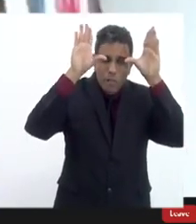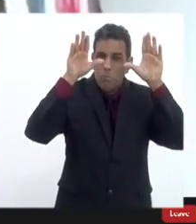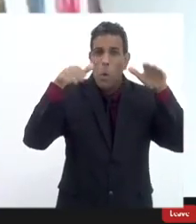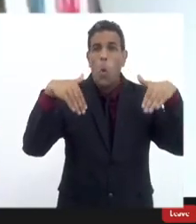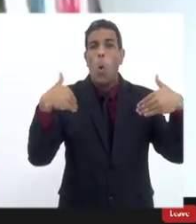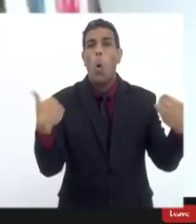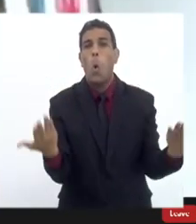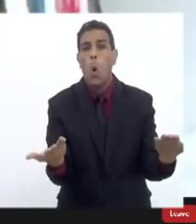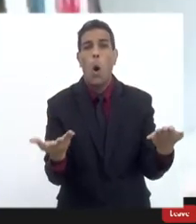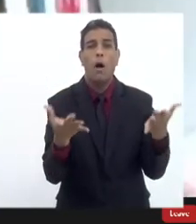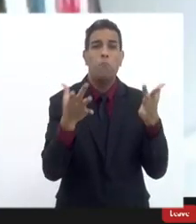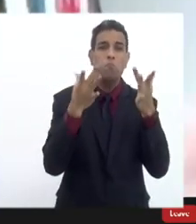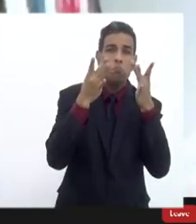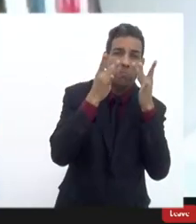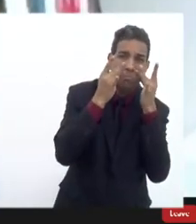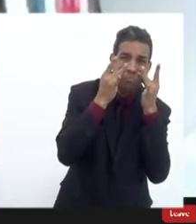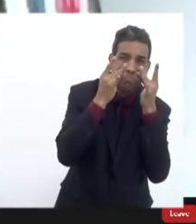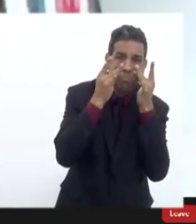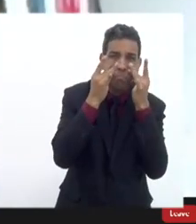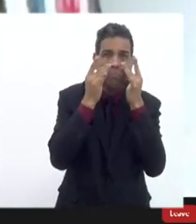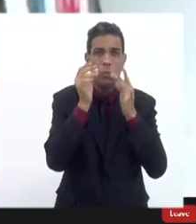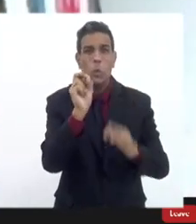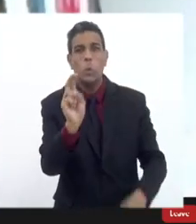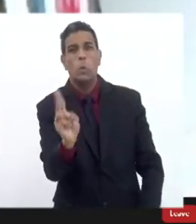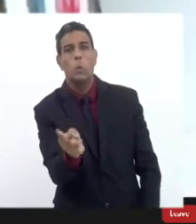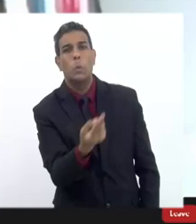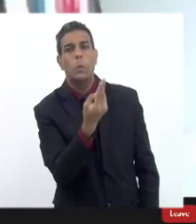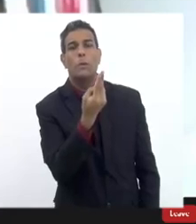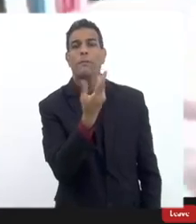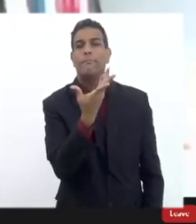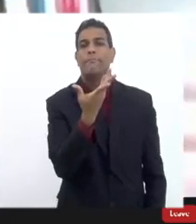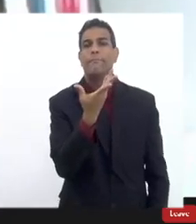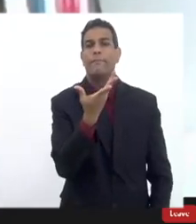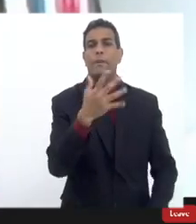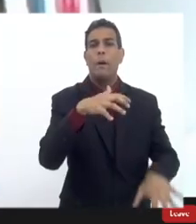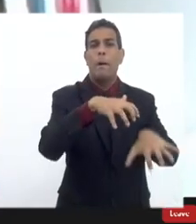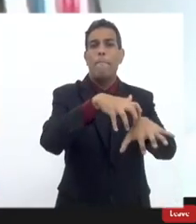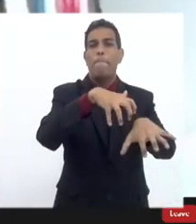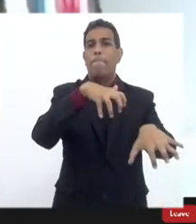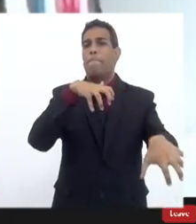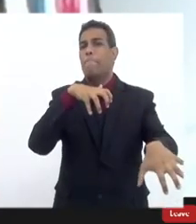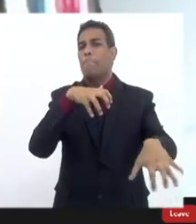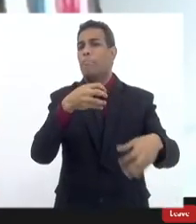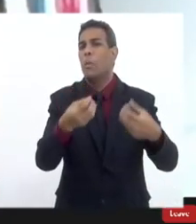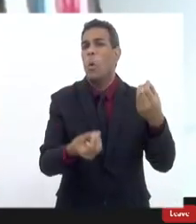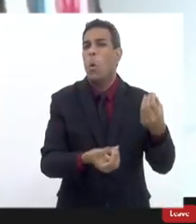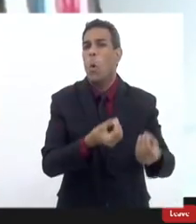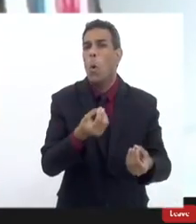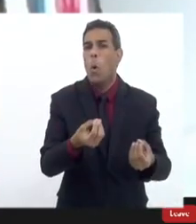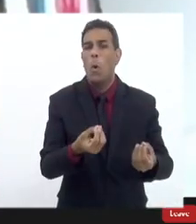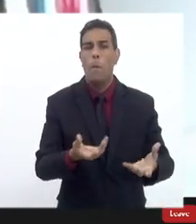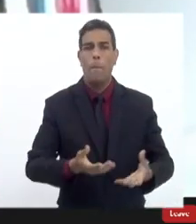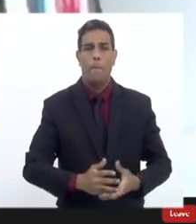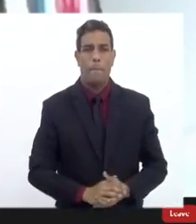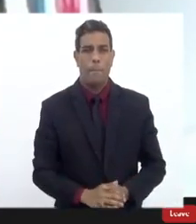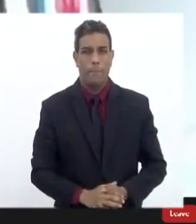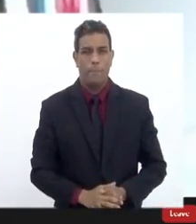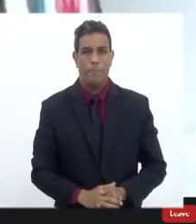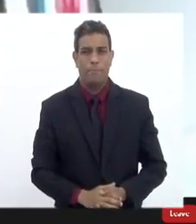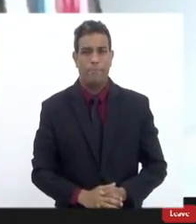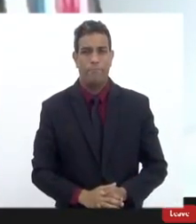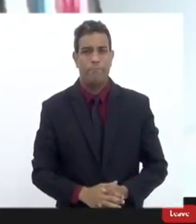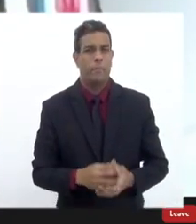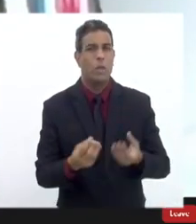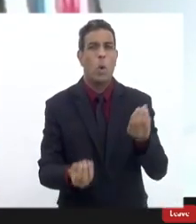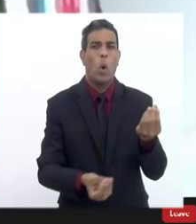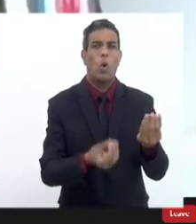conhecimentos presenciais ou sejam esses conhecimentos via ensino remoto